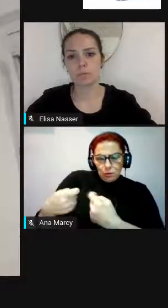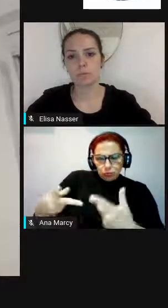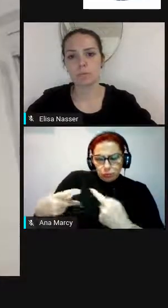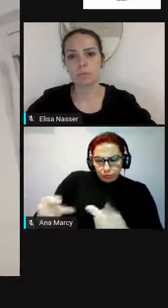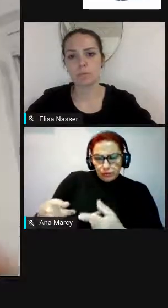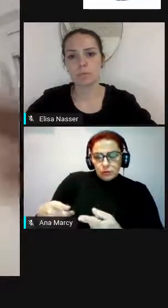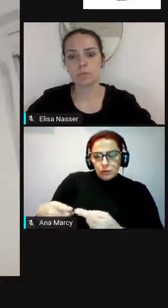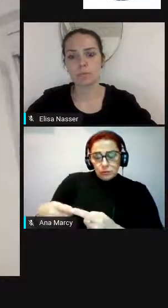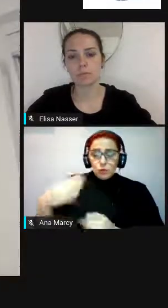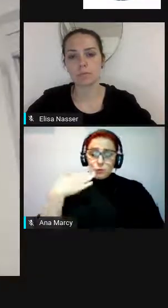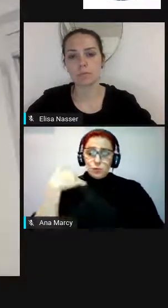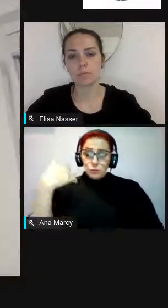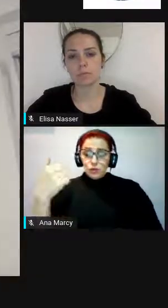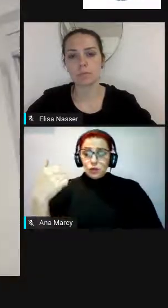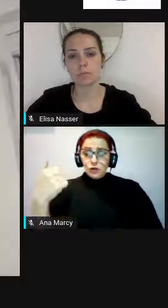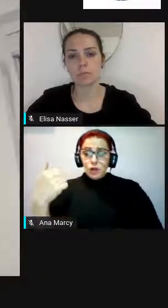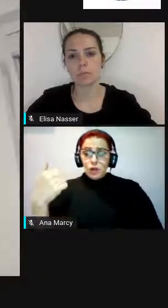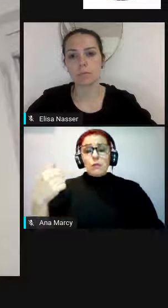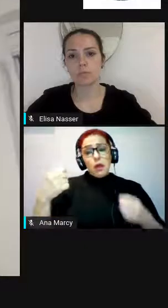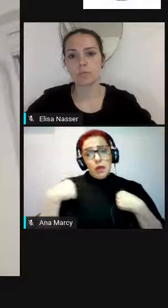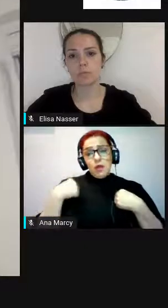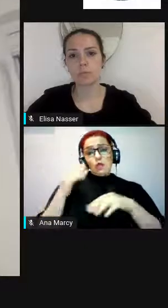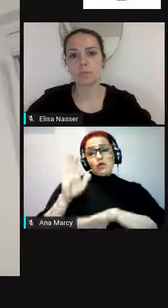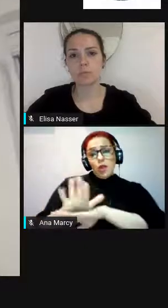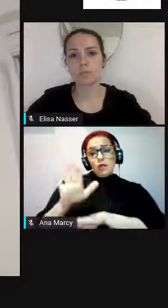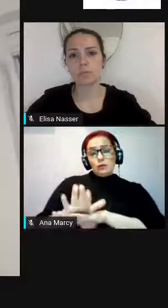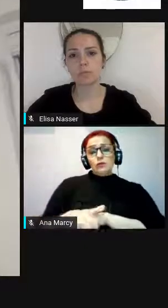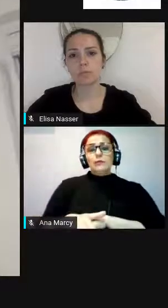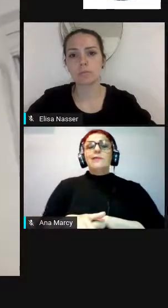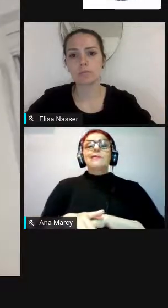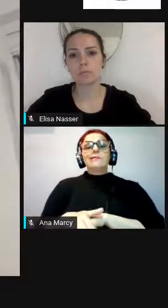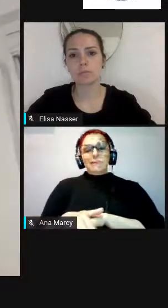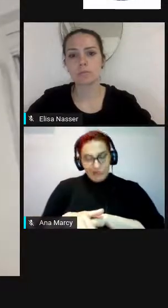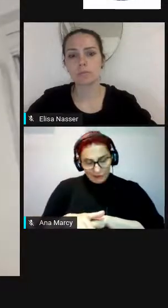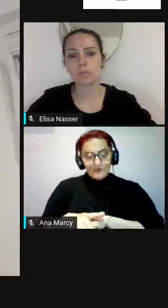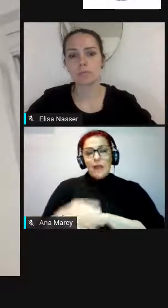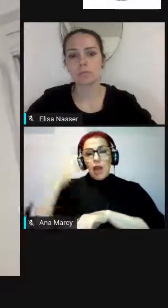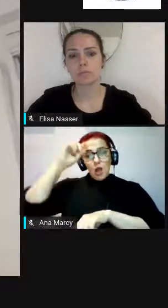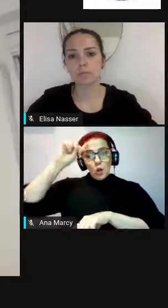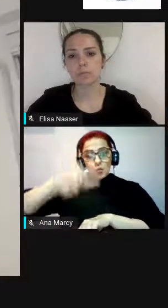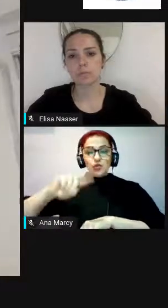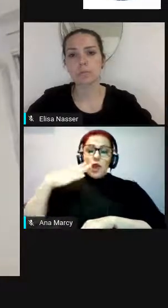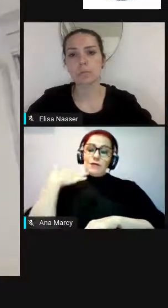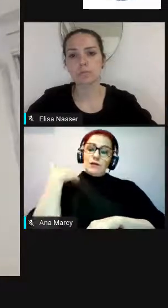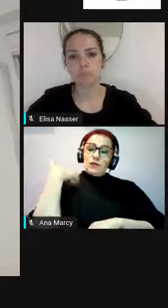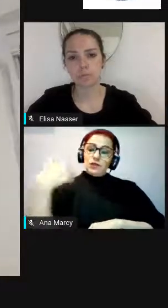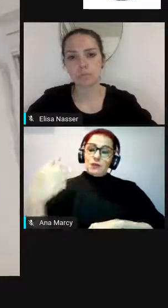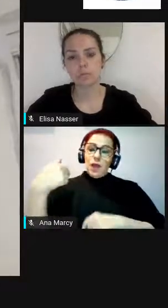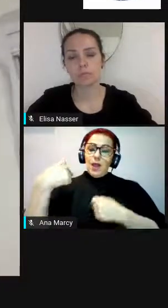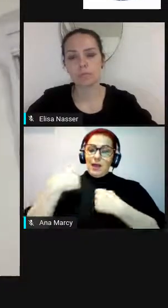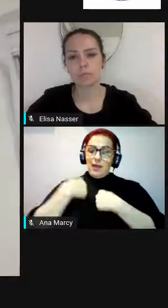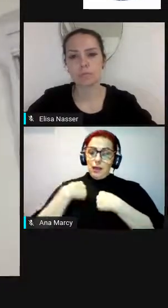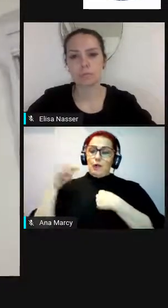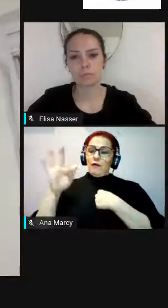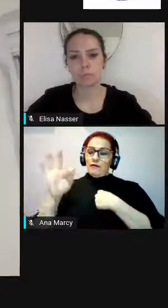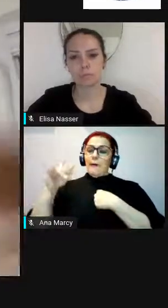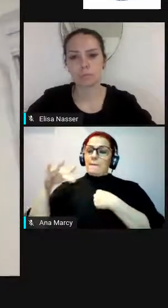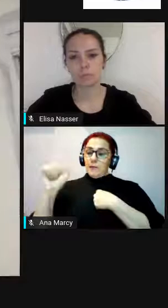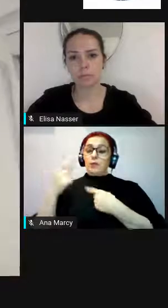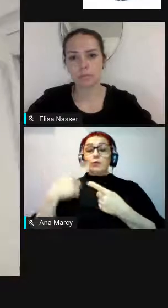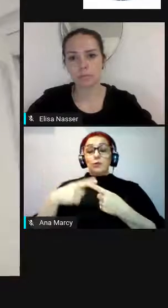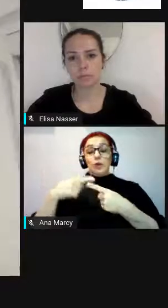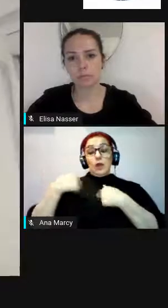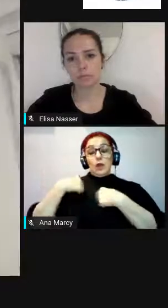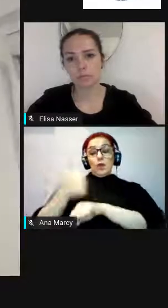contratar o dia que ele quiser contratar ele com certeza vai optar por contratar o Fabiano ao invés de contratar um outro profissional